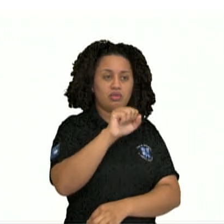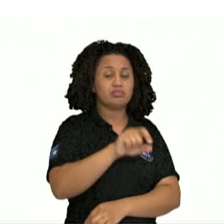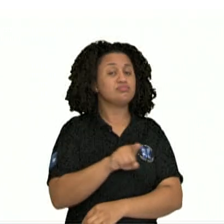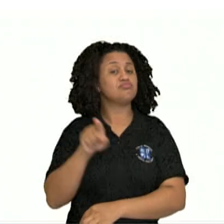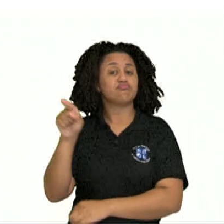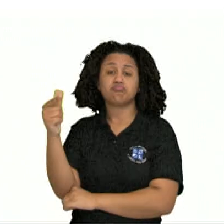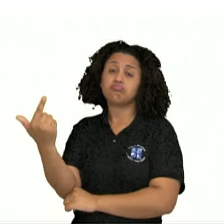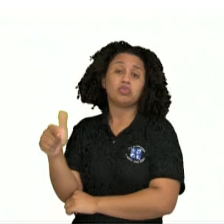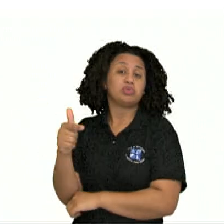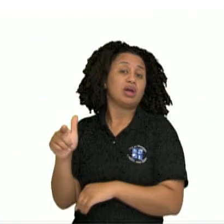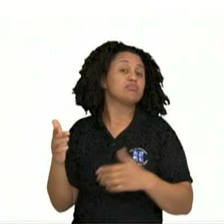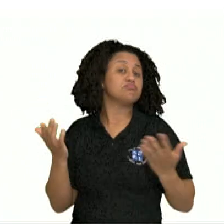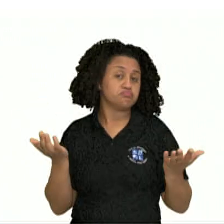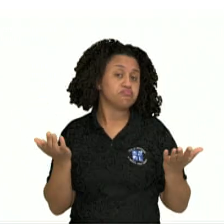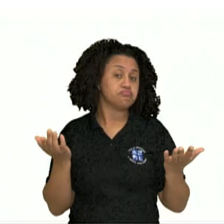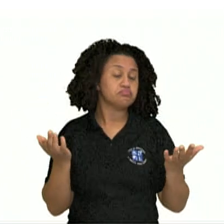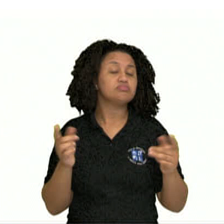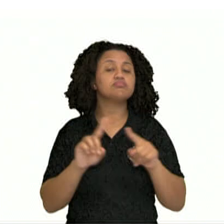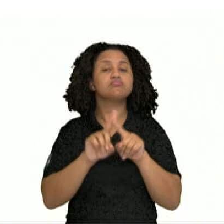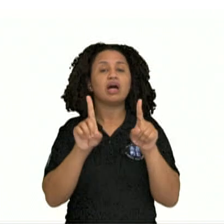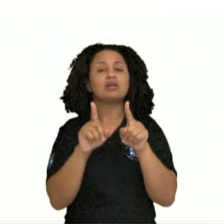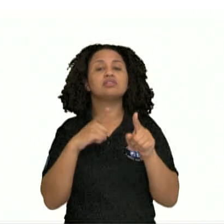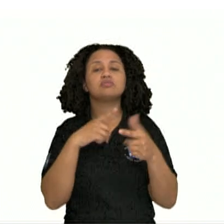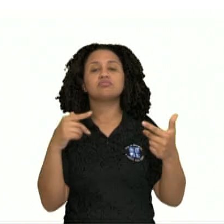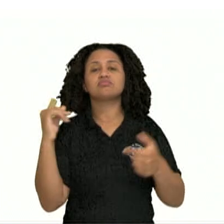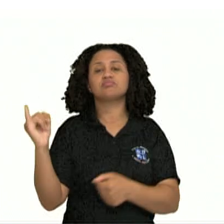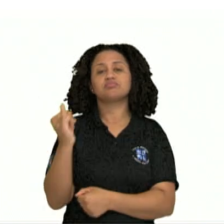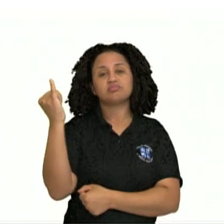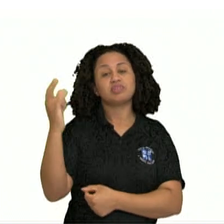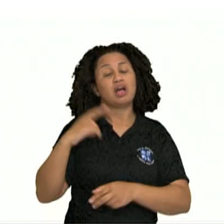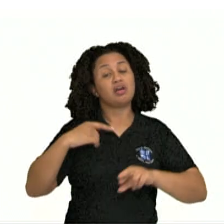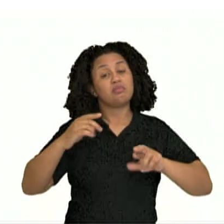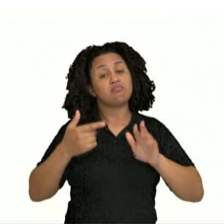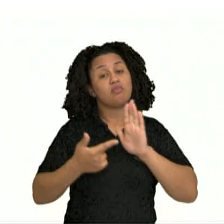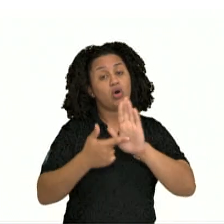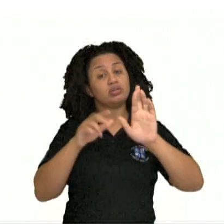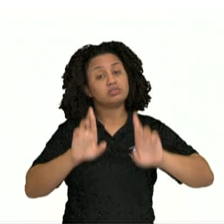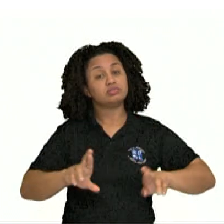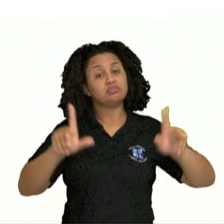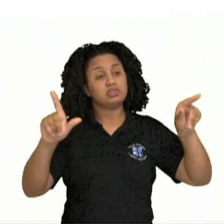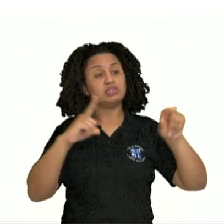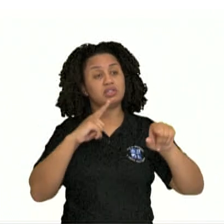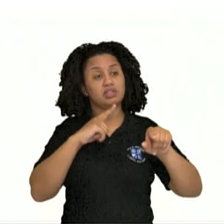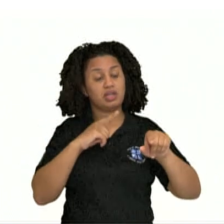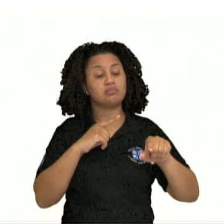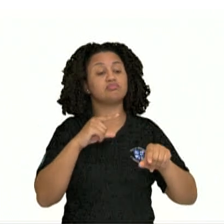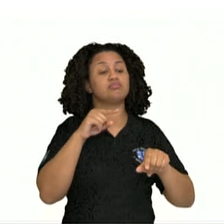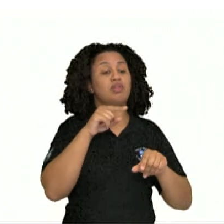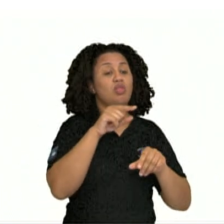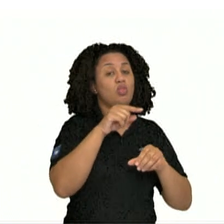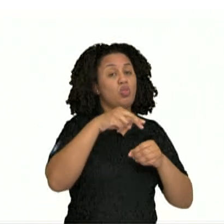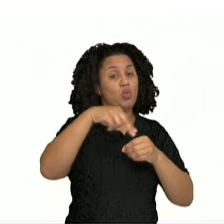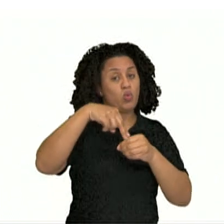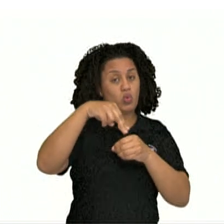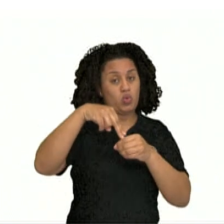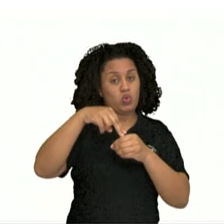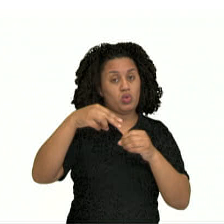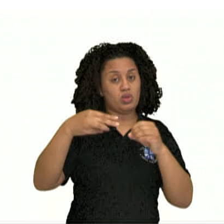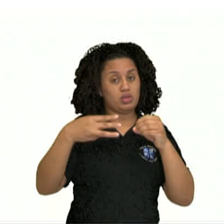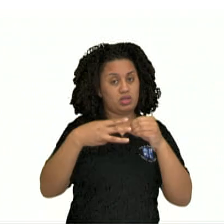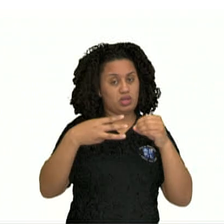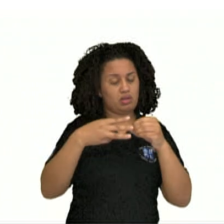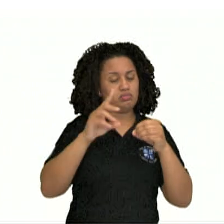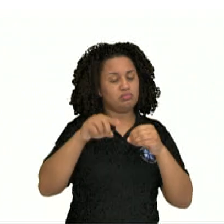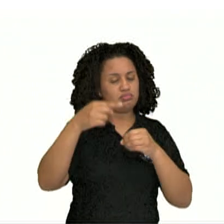presentes na célula procarionte mais uma coisa fundamental que diferencia uma e outra é a presença do núcleo celular que a gente